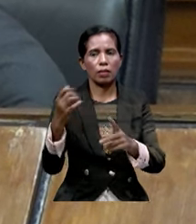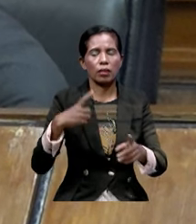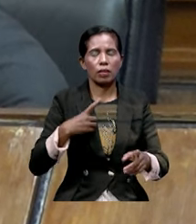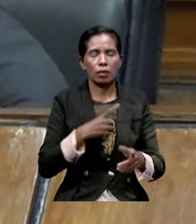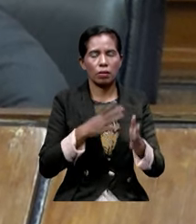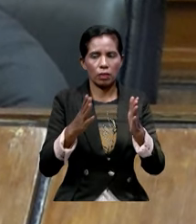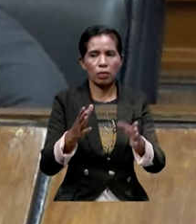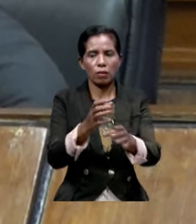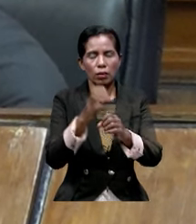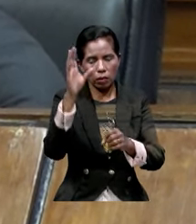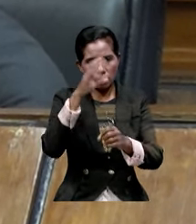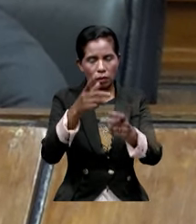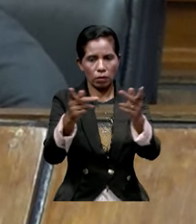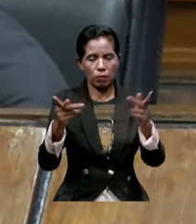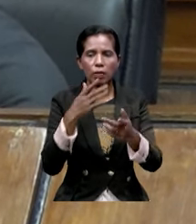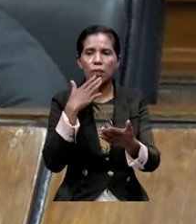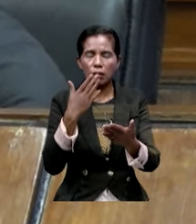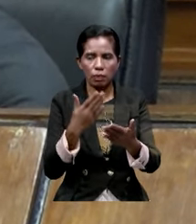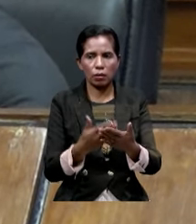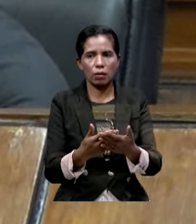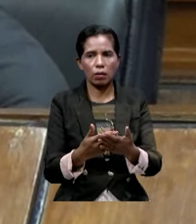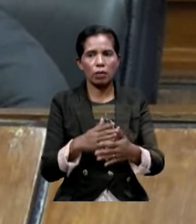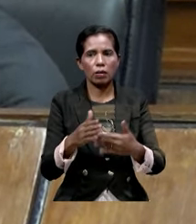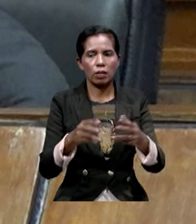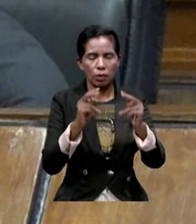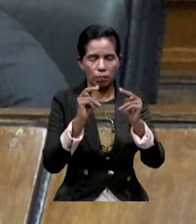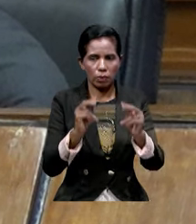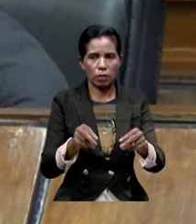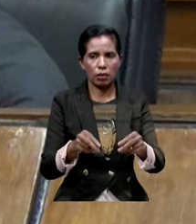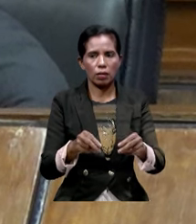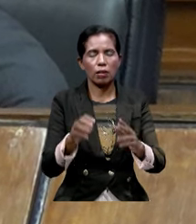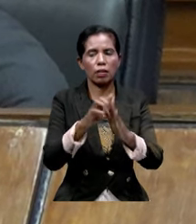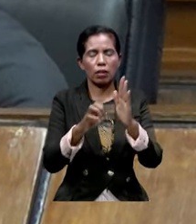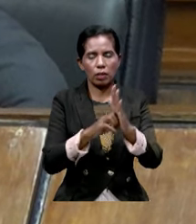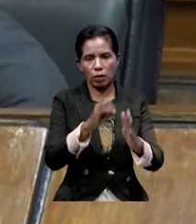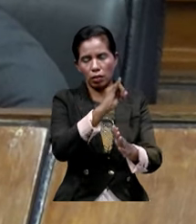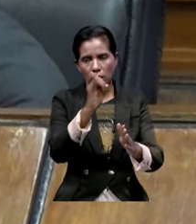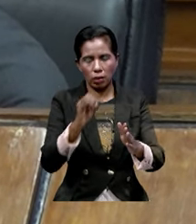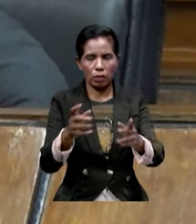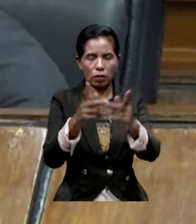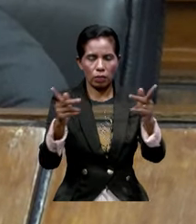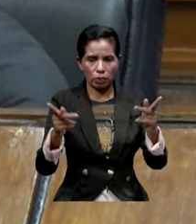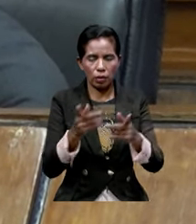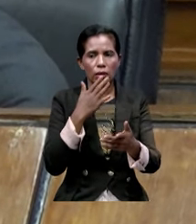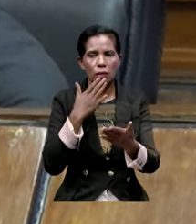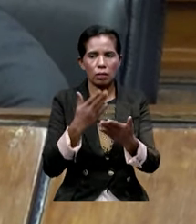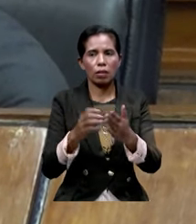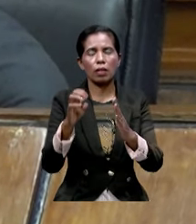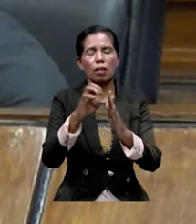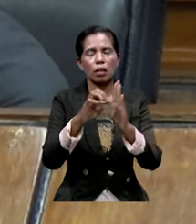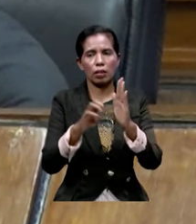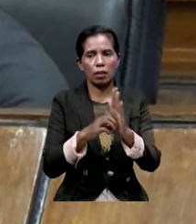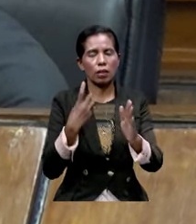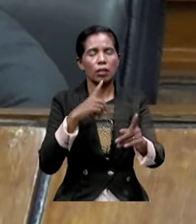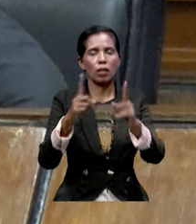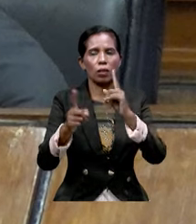foto de tem que buscar espaço digno. Ne outro tem que precisamos estar identifica espaço ne be que estar unia antes de colia